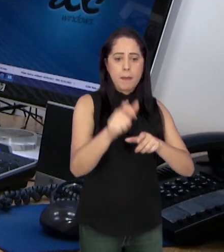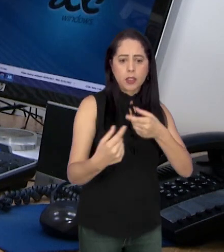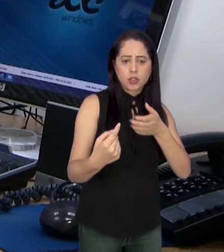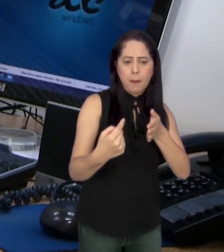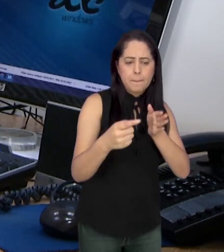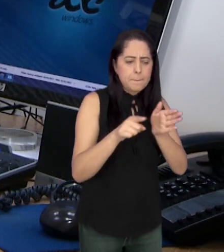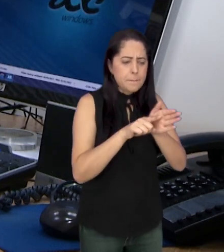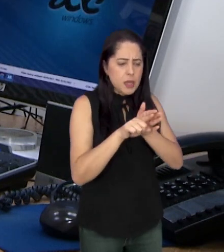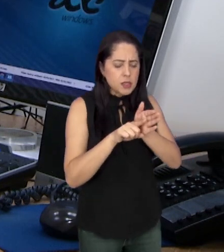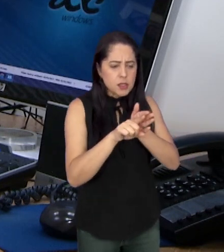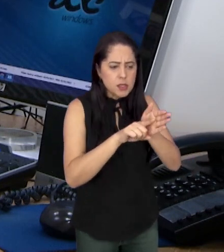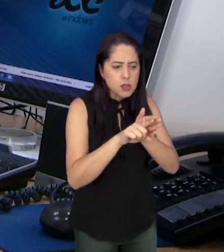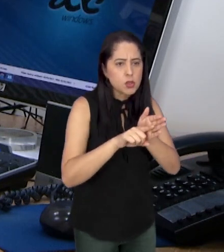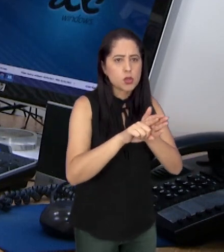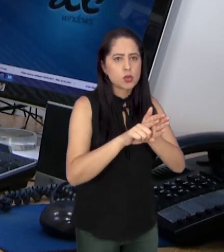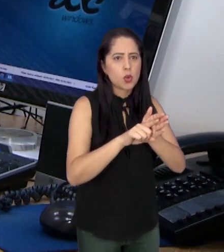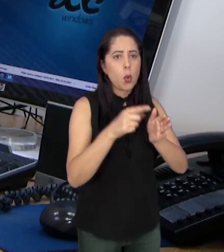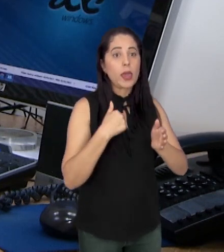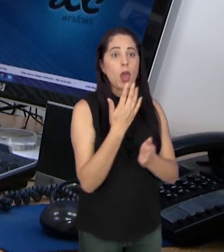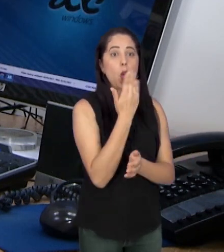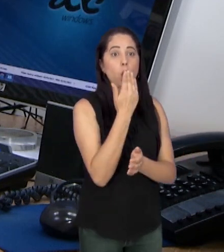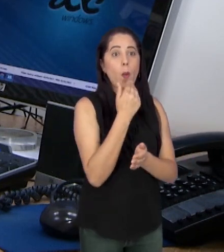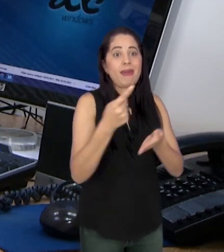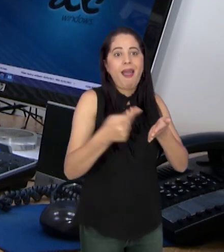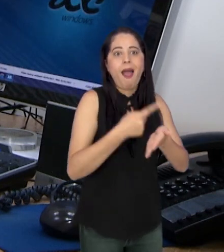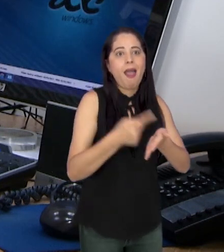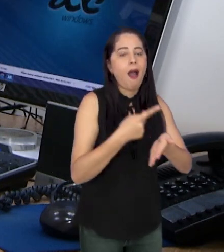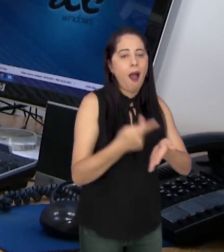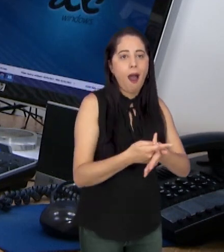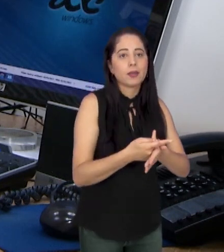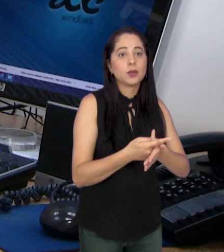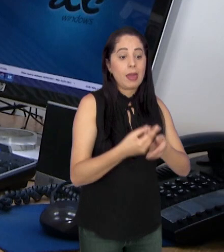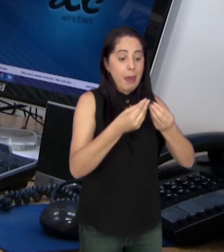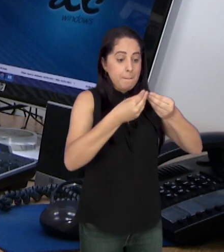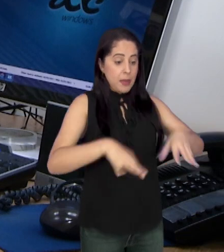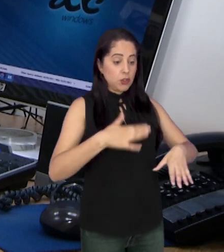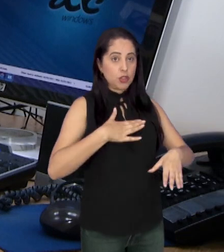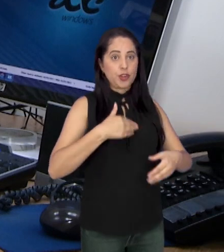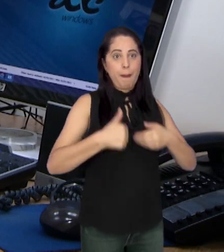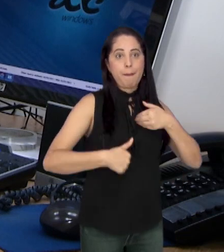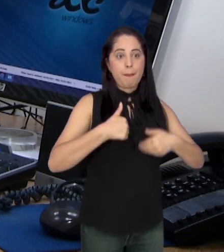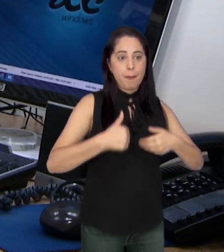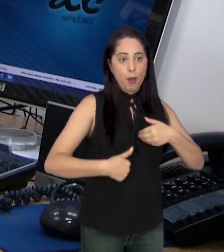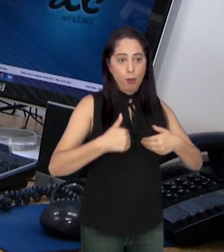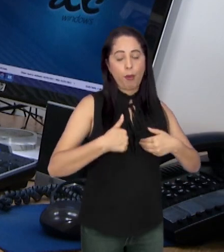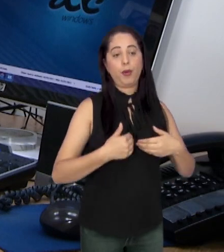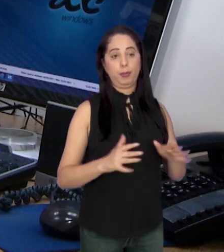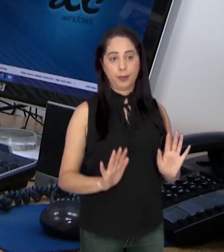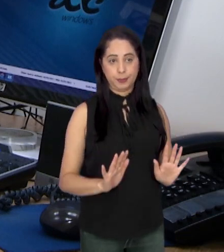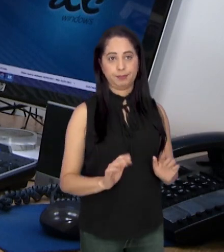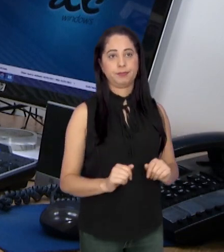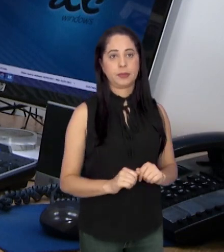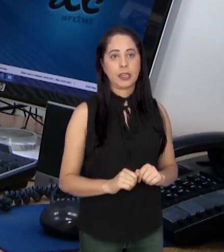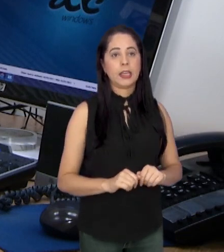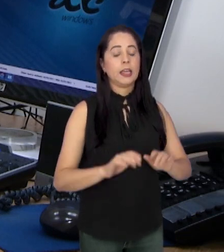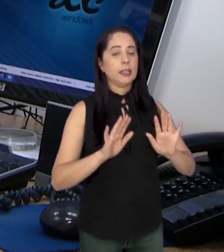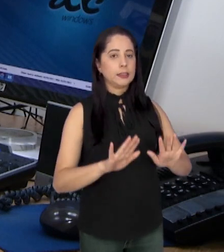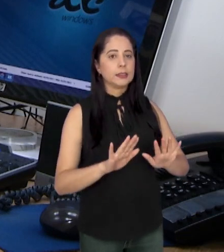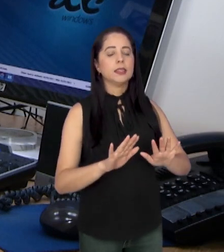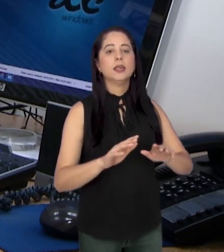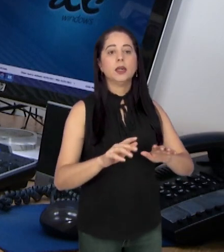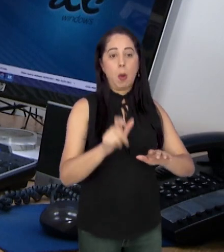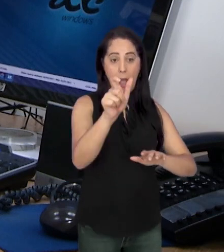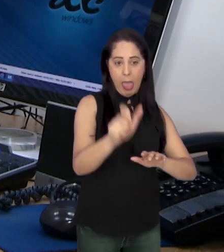que aumentavam essa inflamação no meu corpo e impediam dela retroceder. A partir daí, ela foi me fazendo